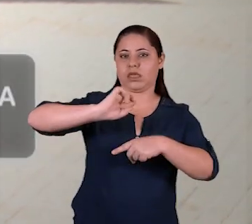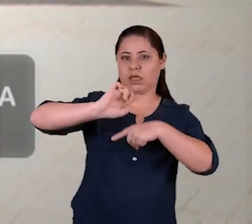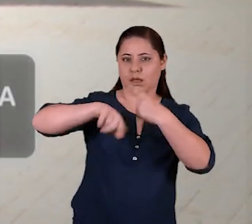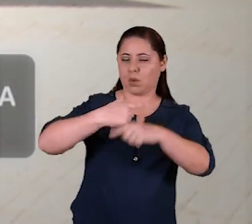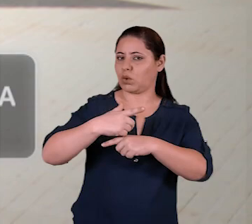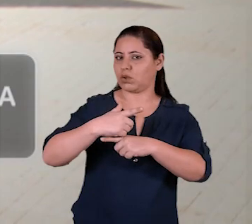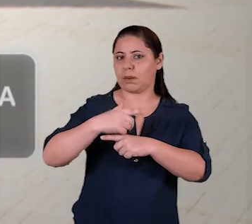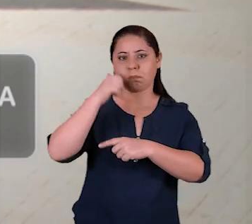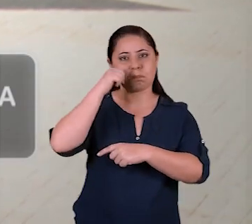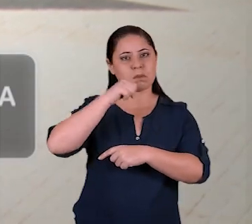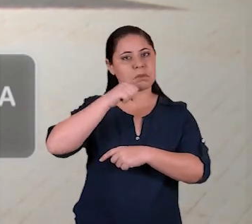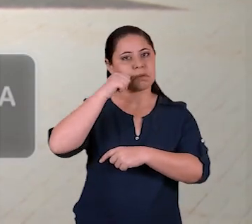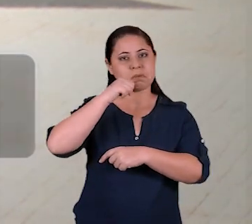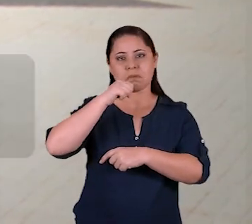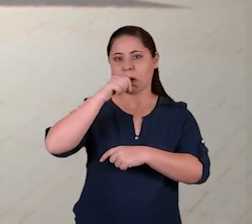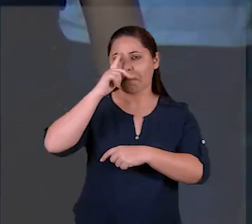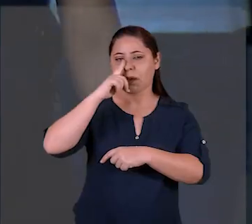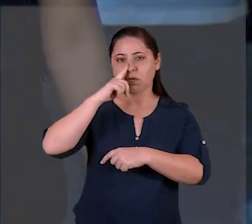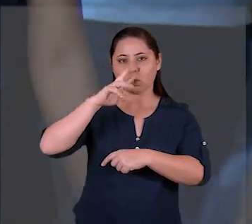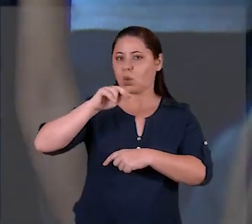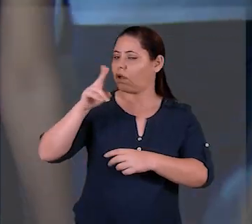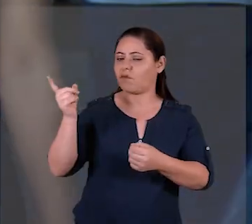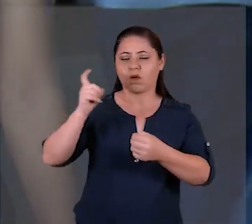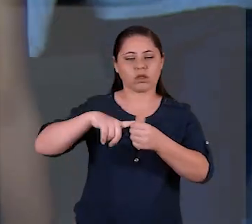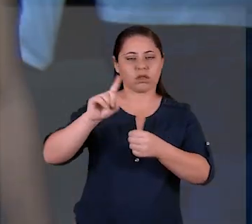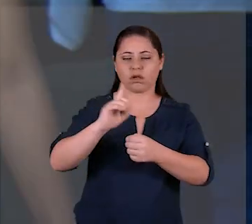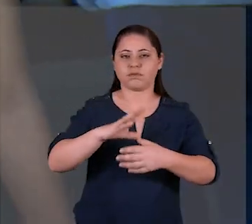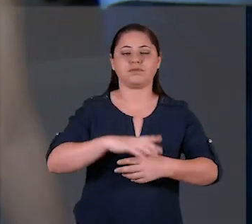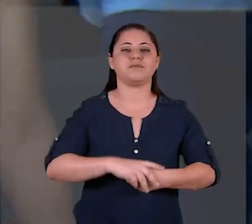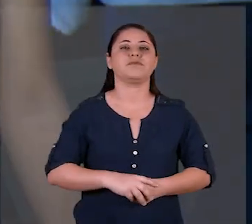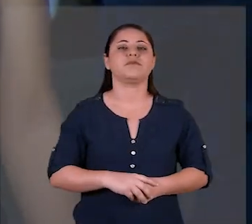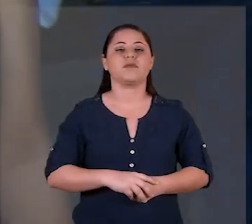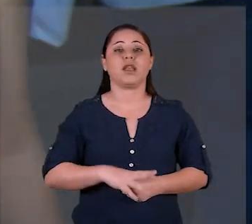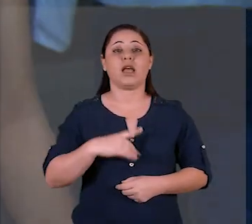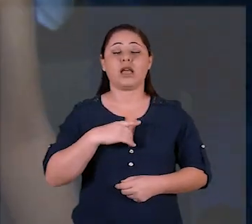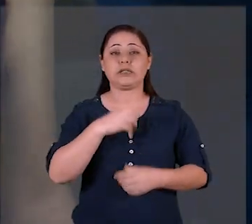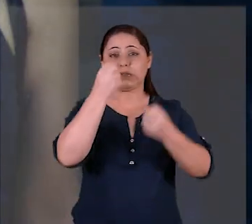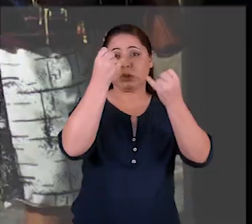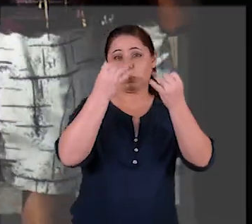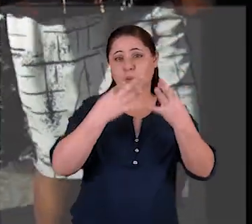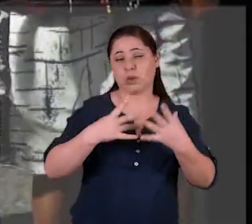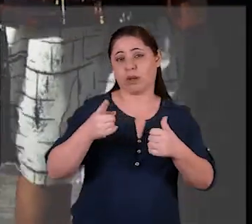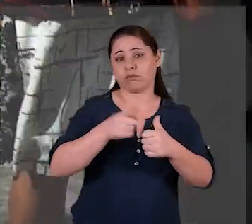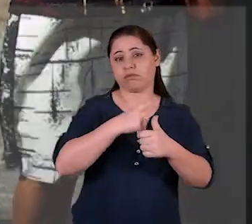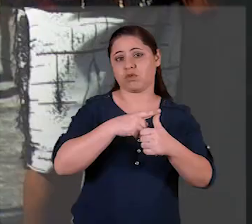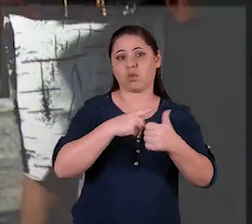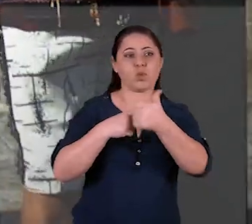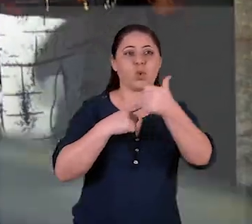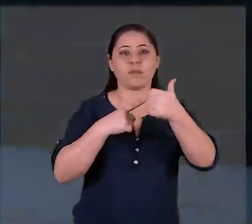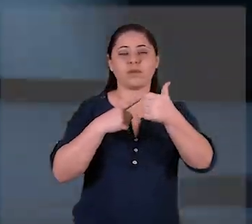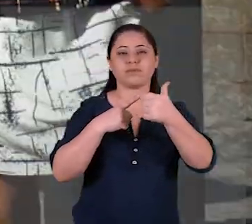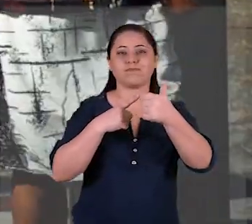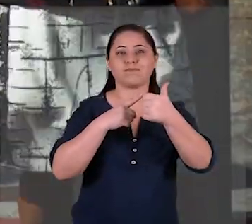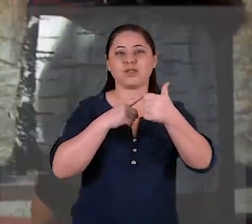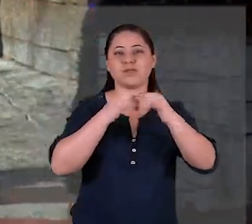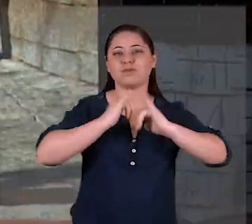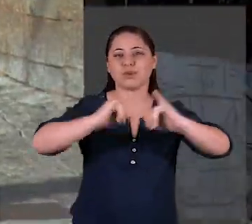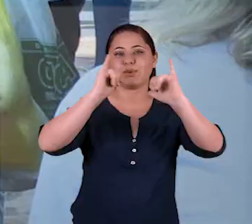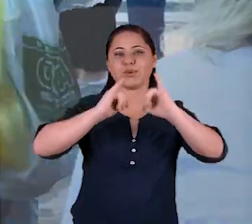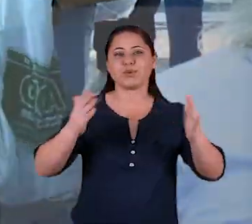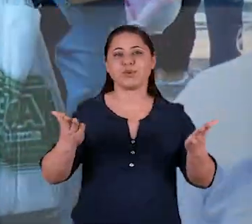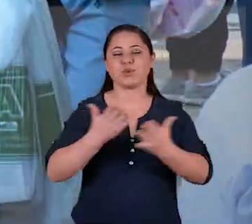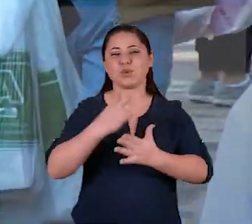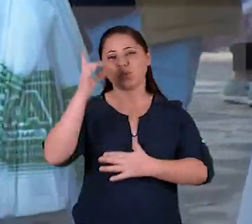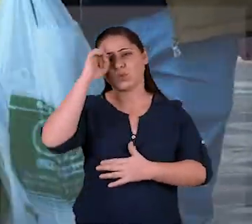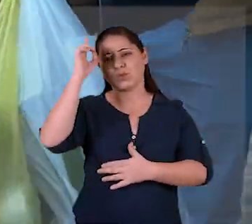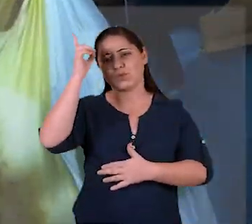disso minha mãe nunca mais voltou com ele. A história de Cássia é apenas uma entre tantas reportadas todos os dias